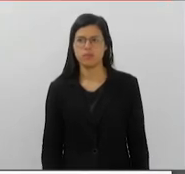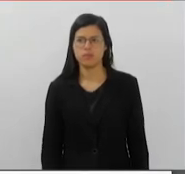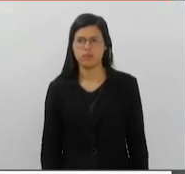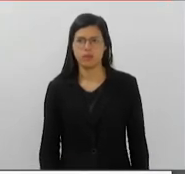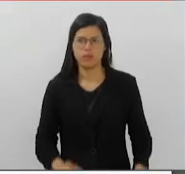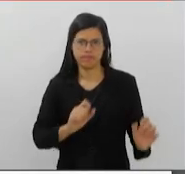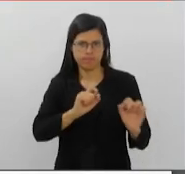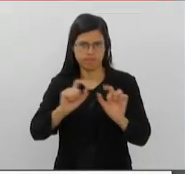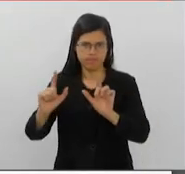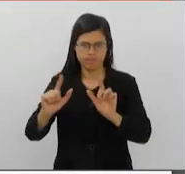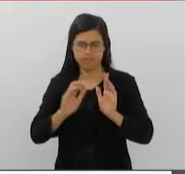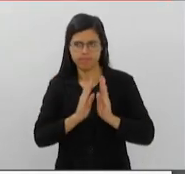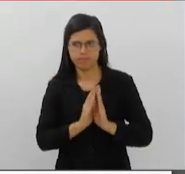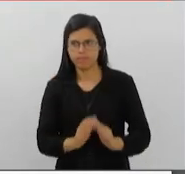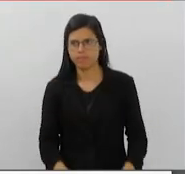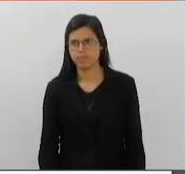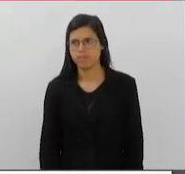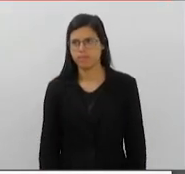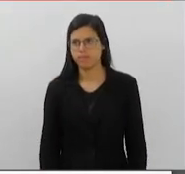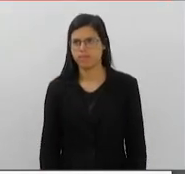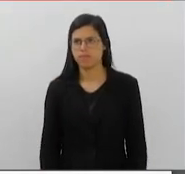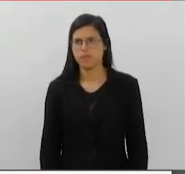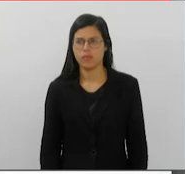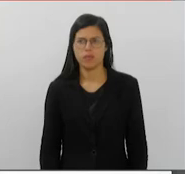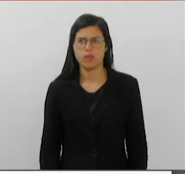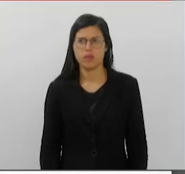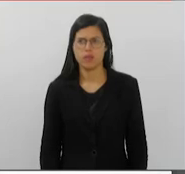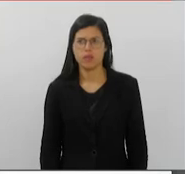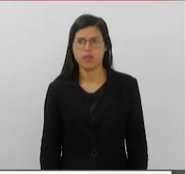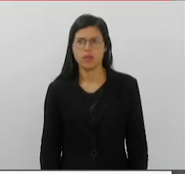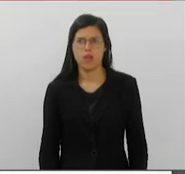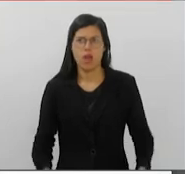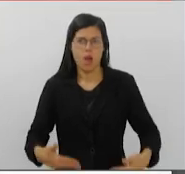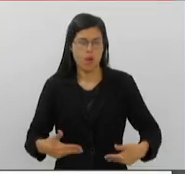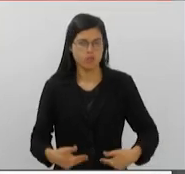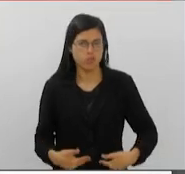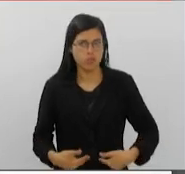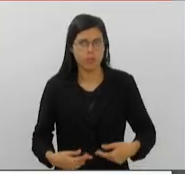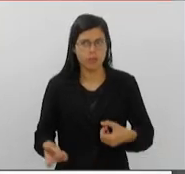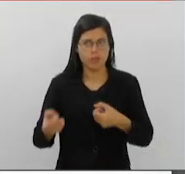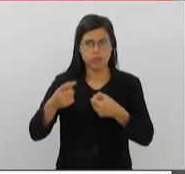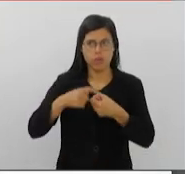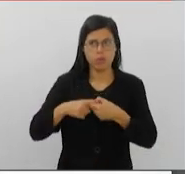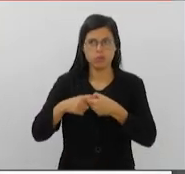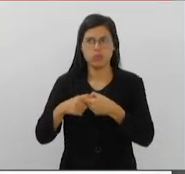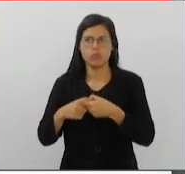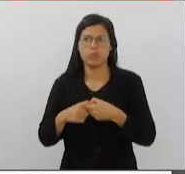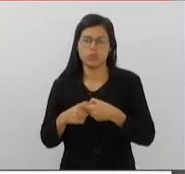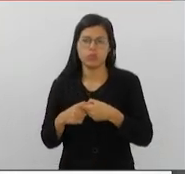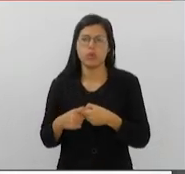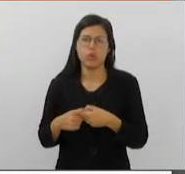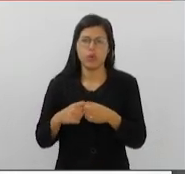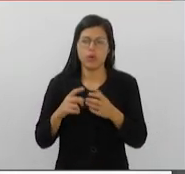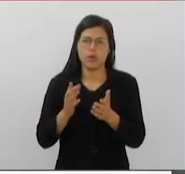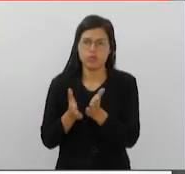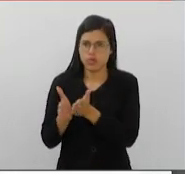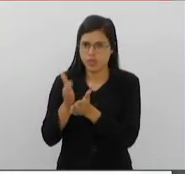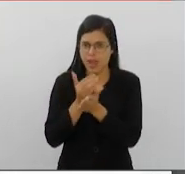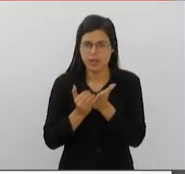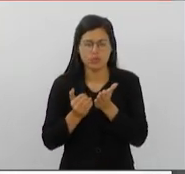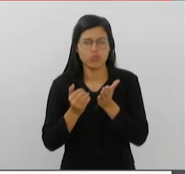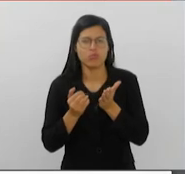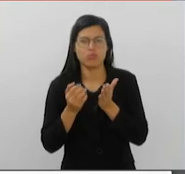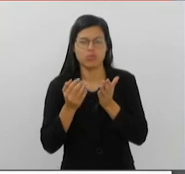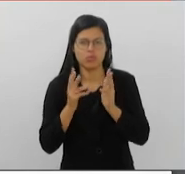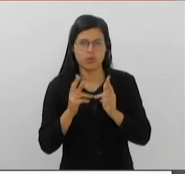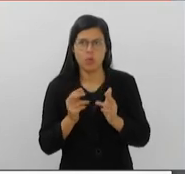Pode passar, por favor? E aí, a fome, ela volta aos números de 1993. Em 2020,